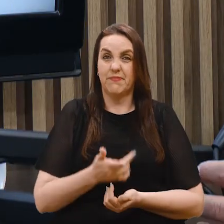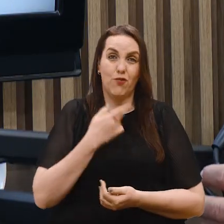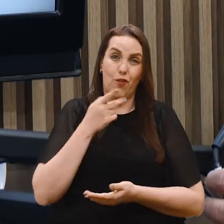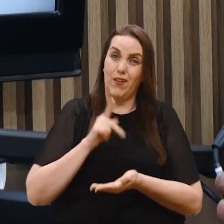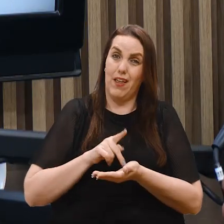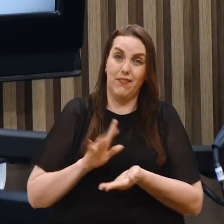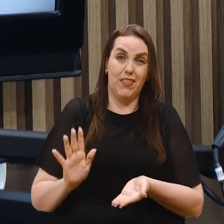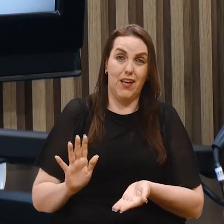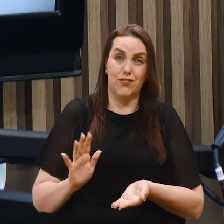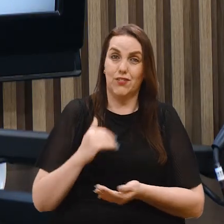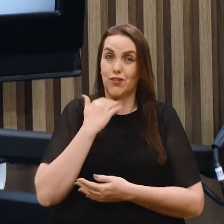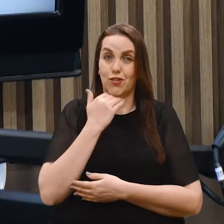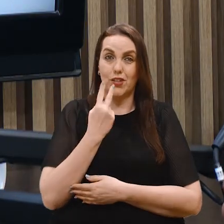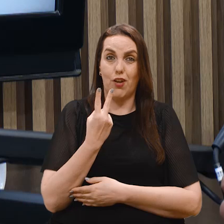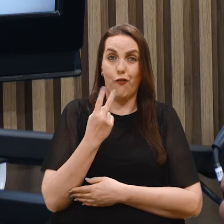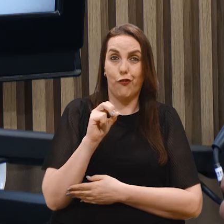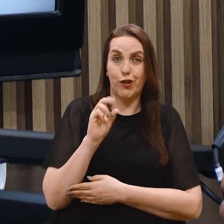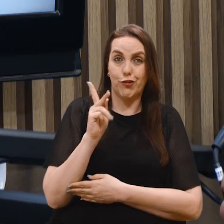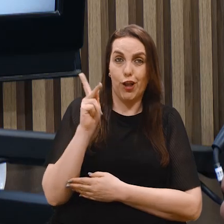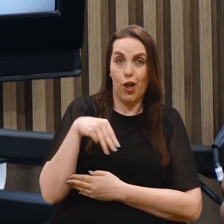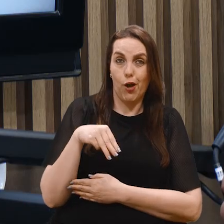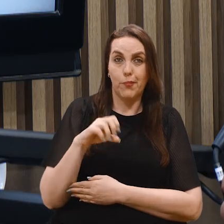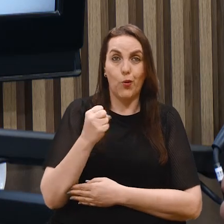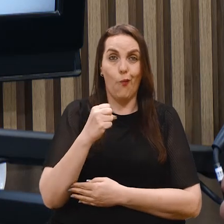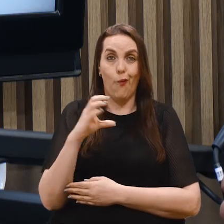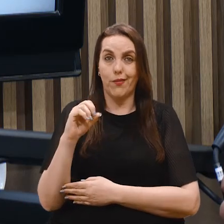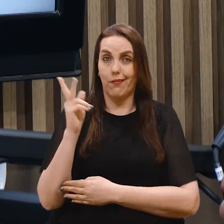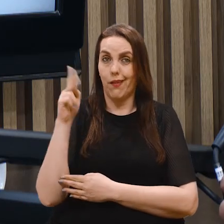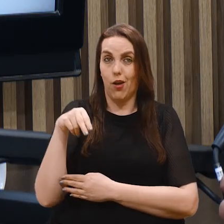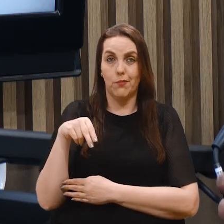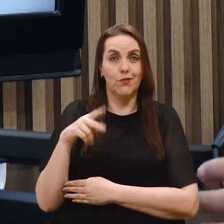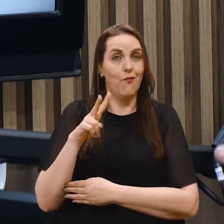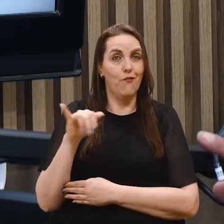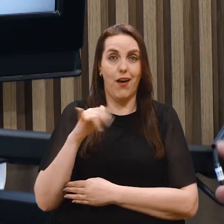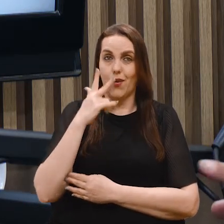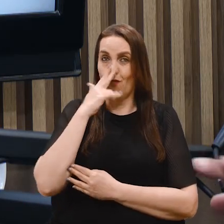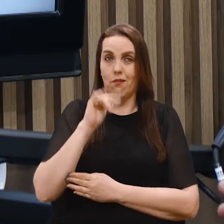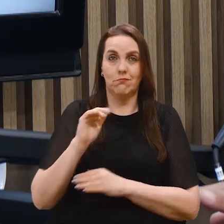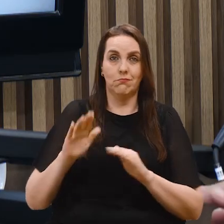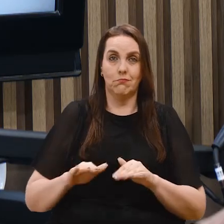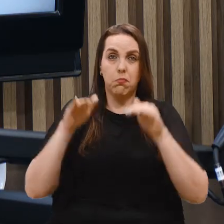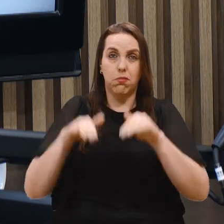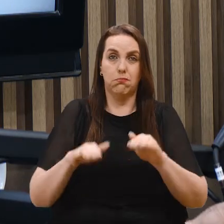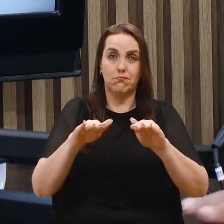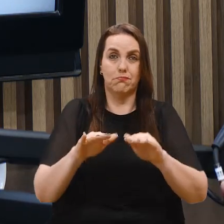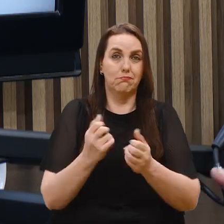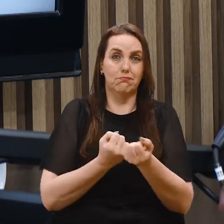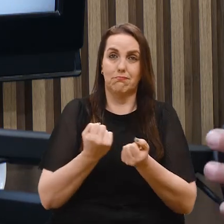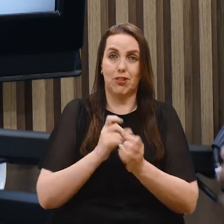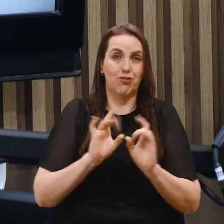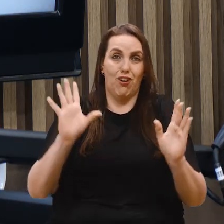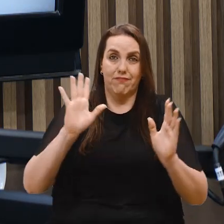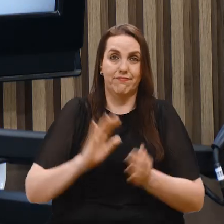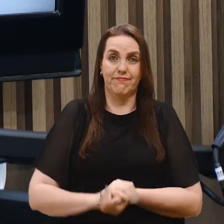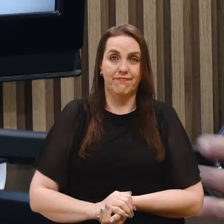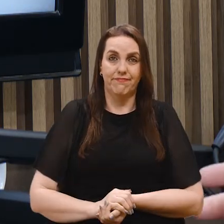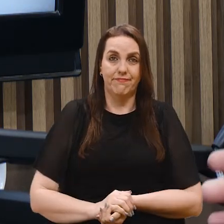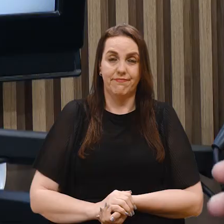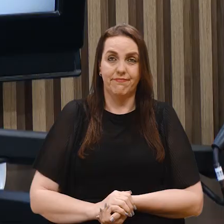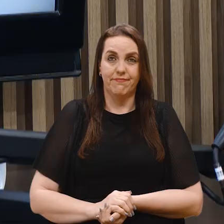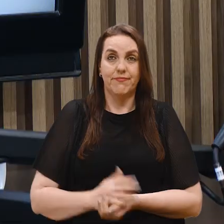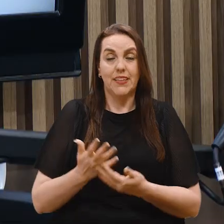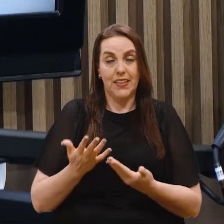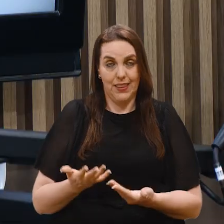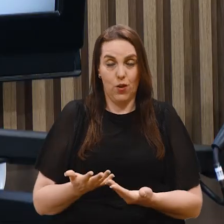tu passar a 20 ou passar a 80, tu vai passar igual, teu carro não vai ter como um quebra-mola. E